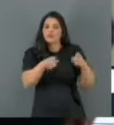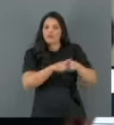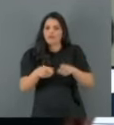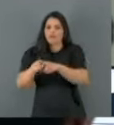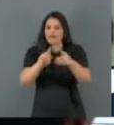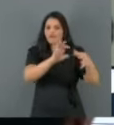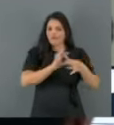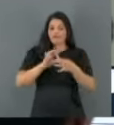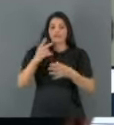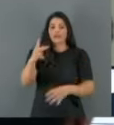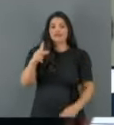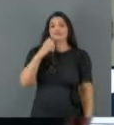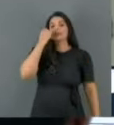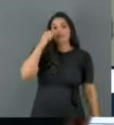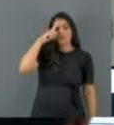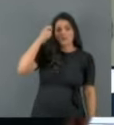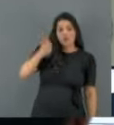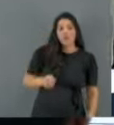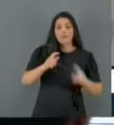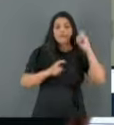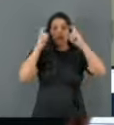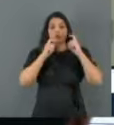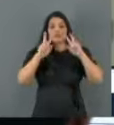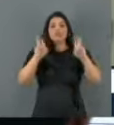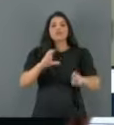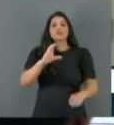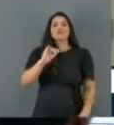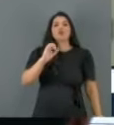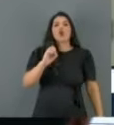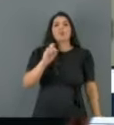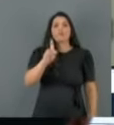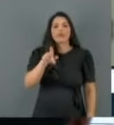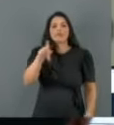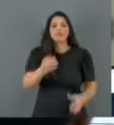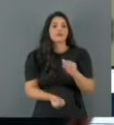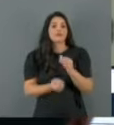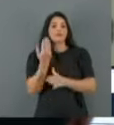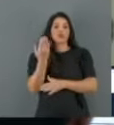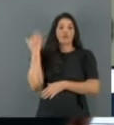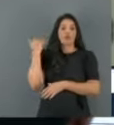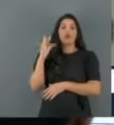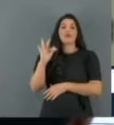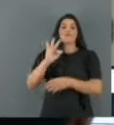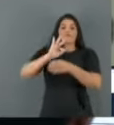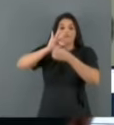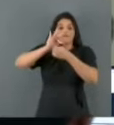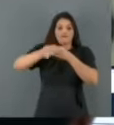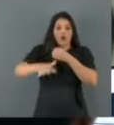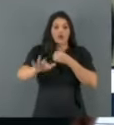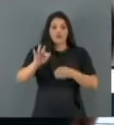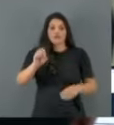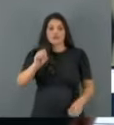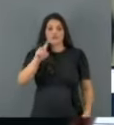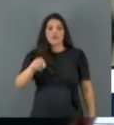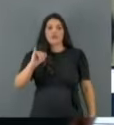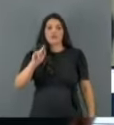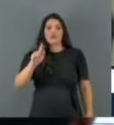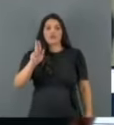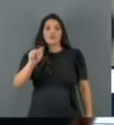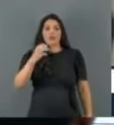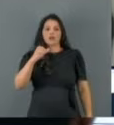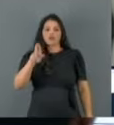sua preocupação, senador Moro, com relação ao CIOP, que Vossa Excelência fundou lá em Foz do Iguaçu, lá na sede da